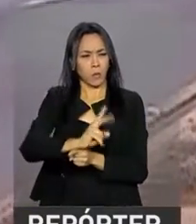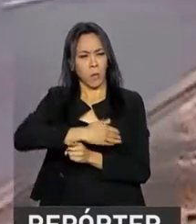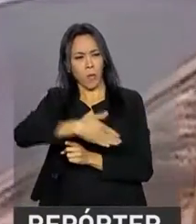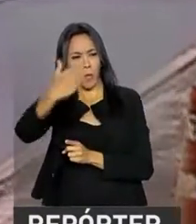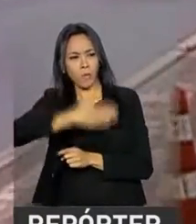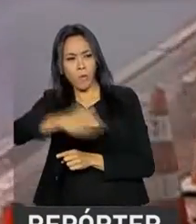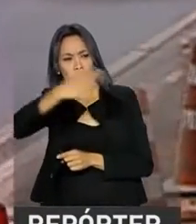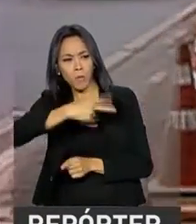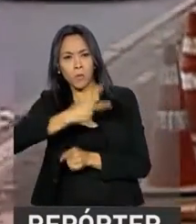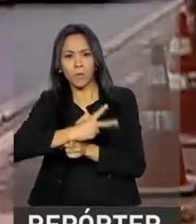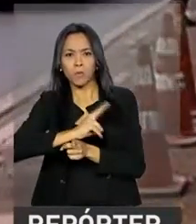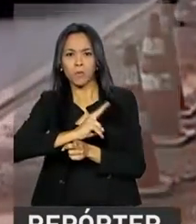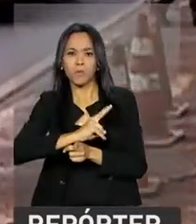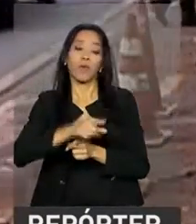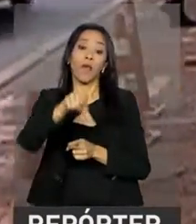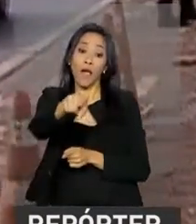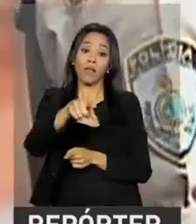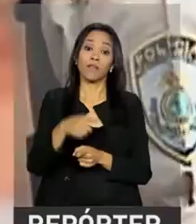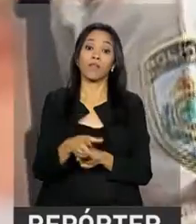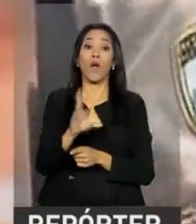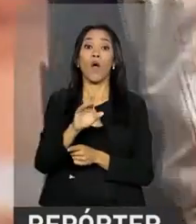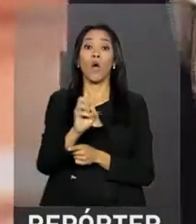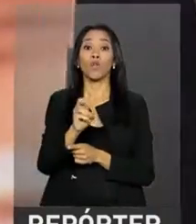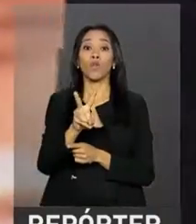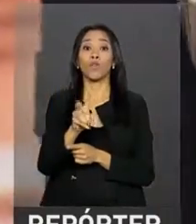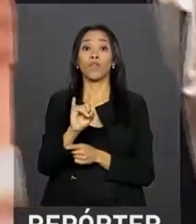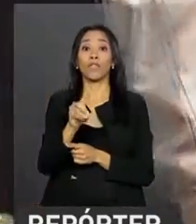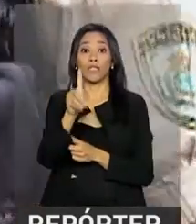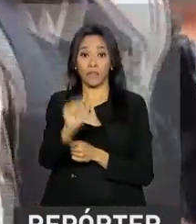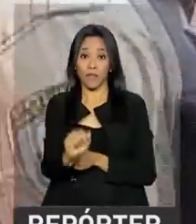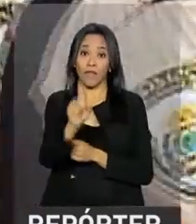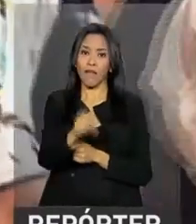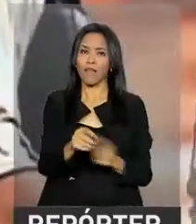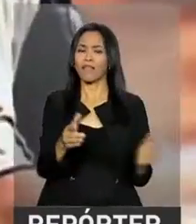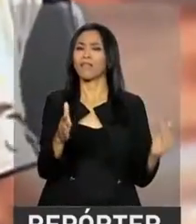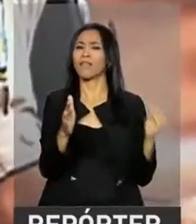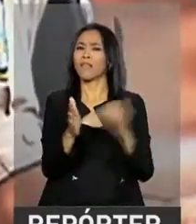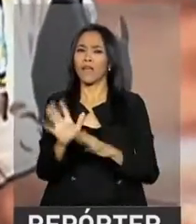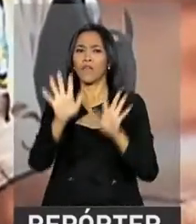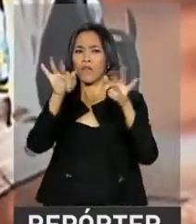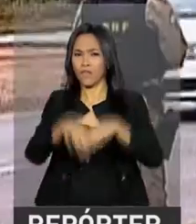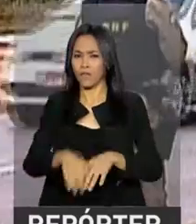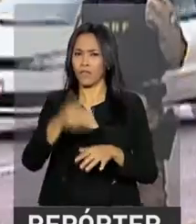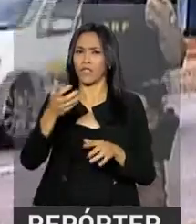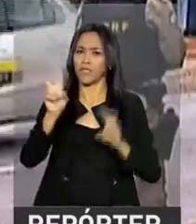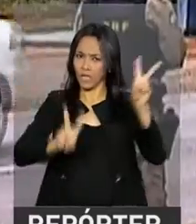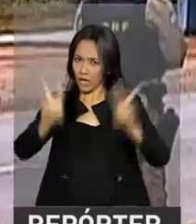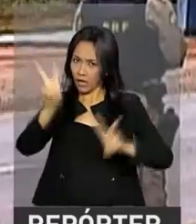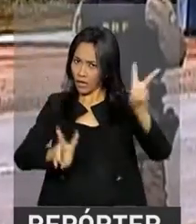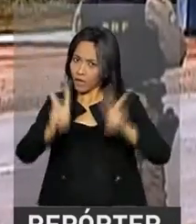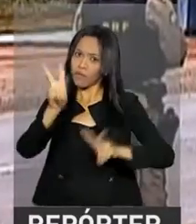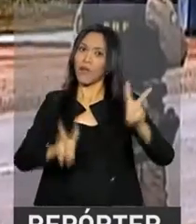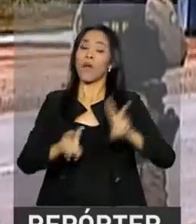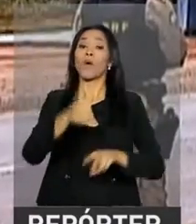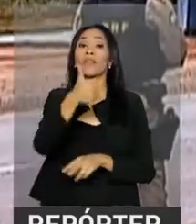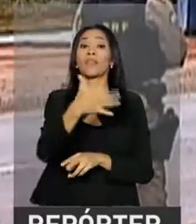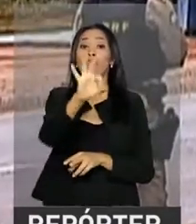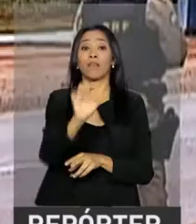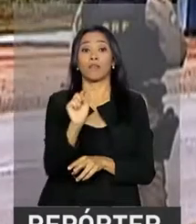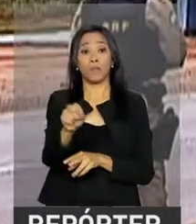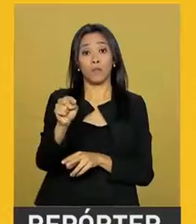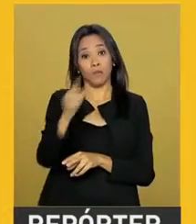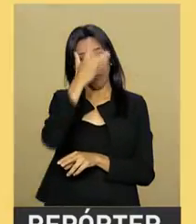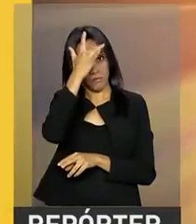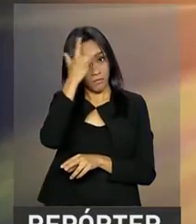A maior delas, a Rodovida, que vai do dia 23 de dezembro até o final do Carnaval, mobiliza cerca de 10 mil agentes em